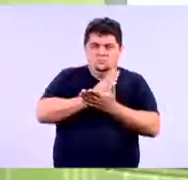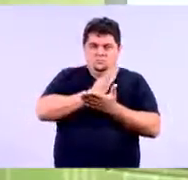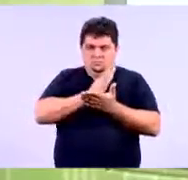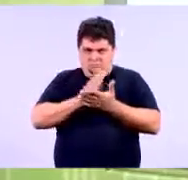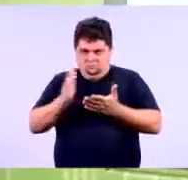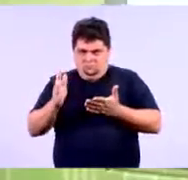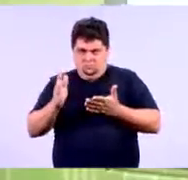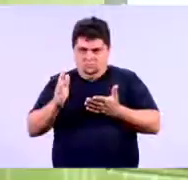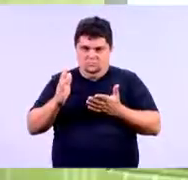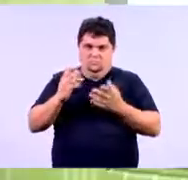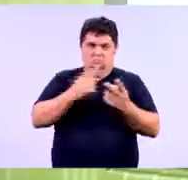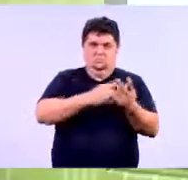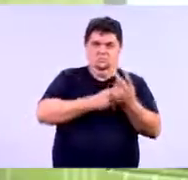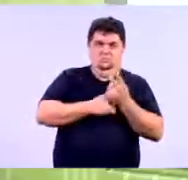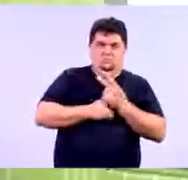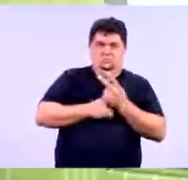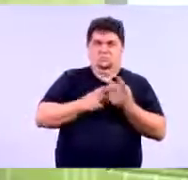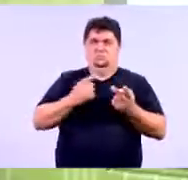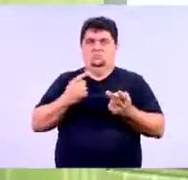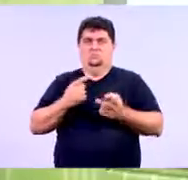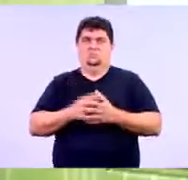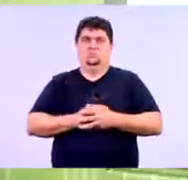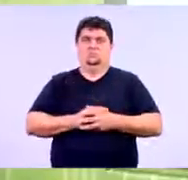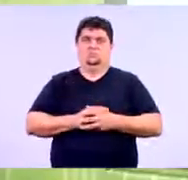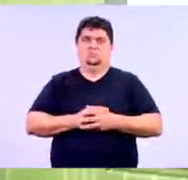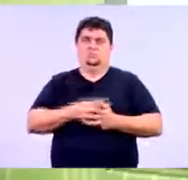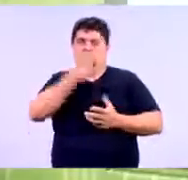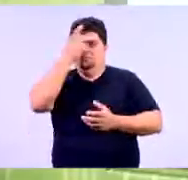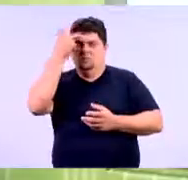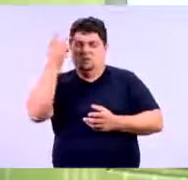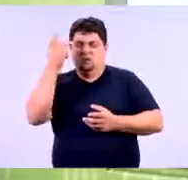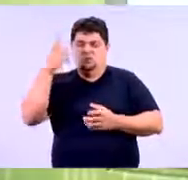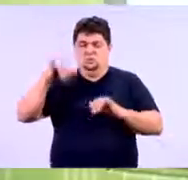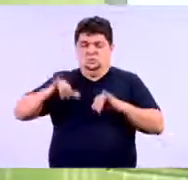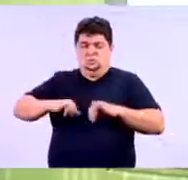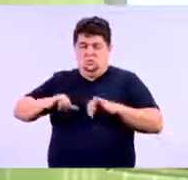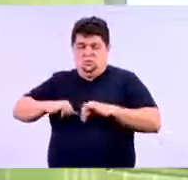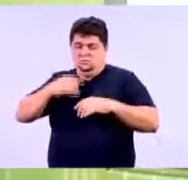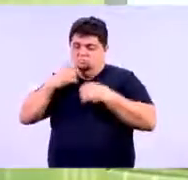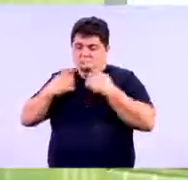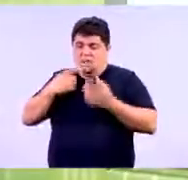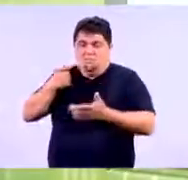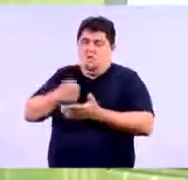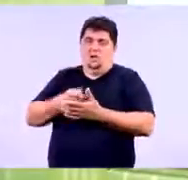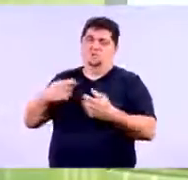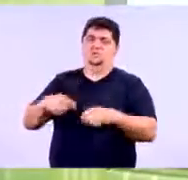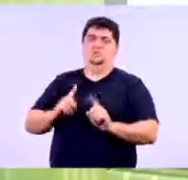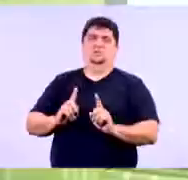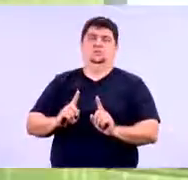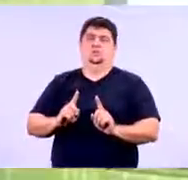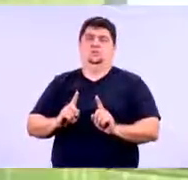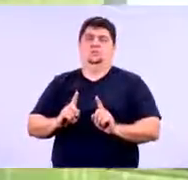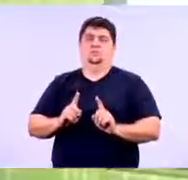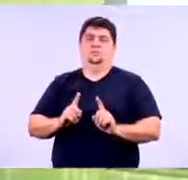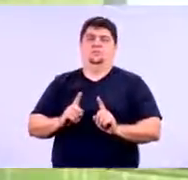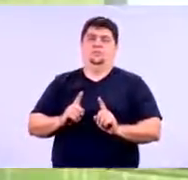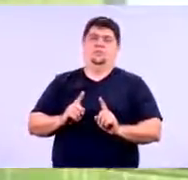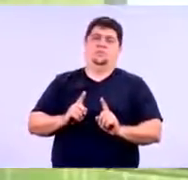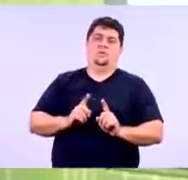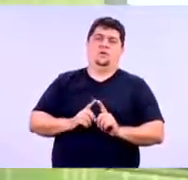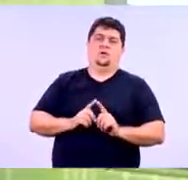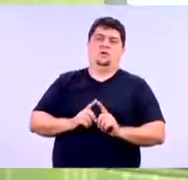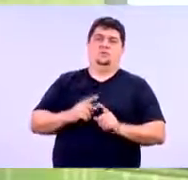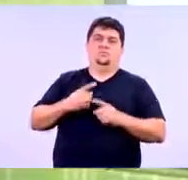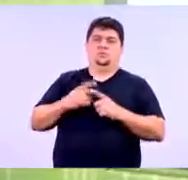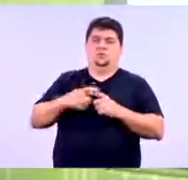um empréstimo compulsório, não há como a pessoa ou a região que está em situação de emergência pagar um